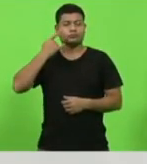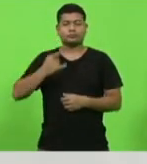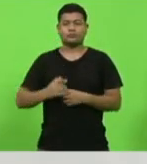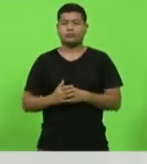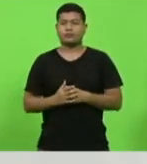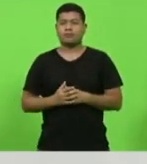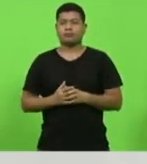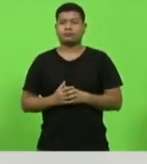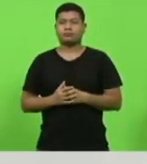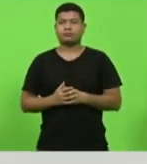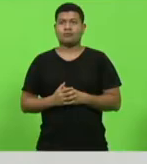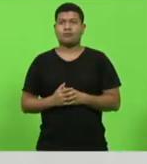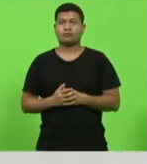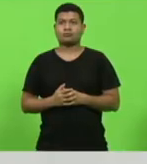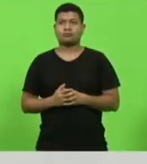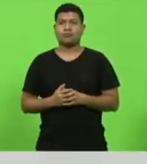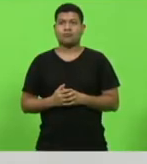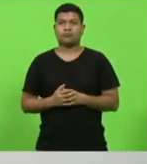Nadal